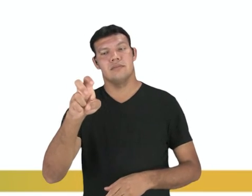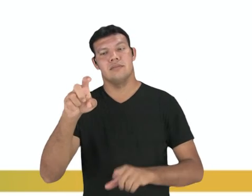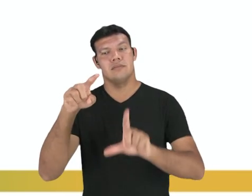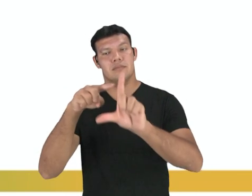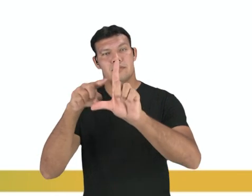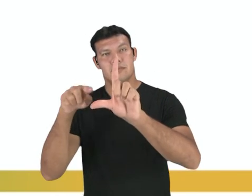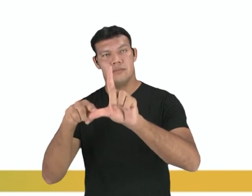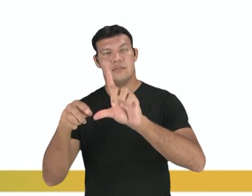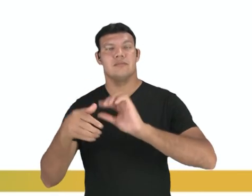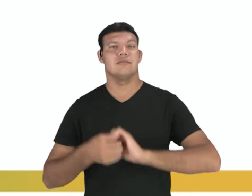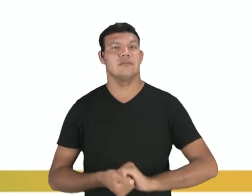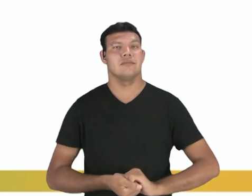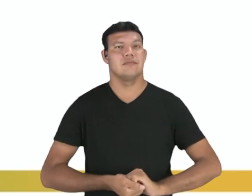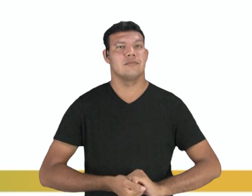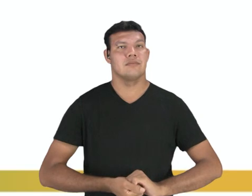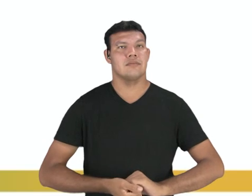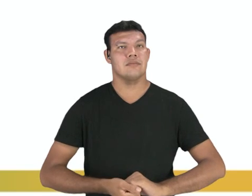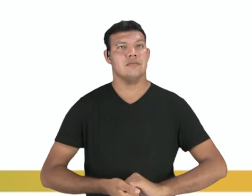75